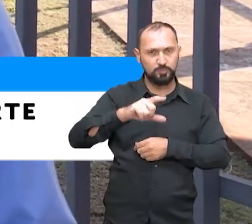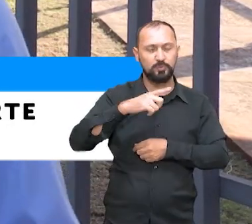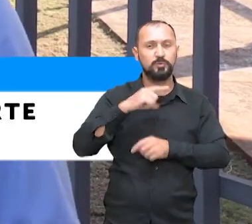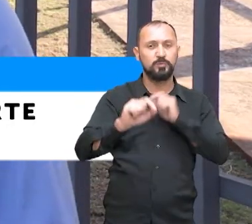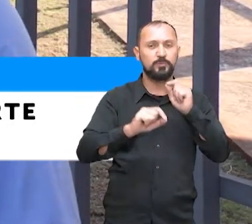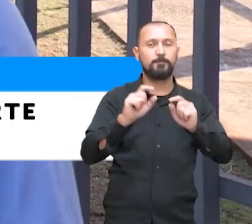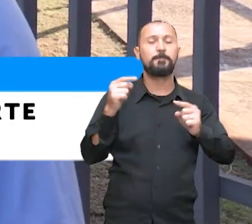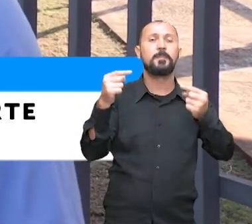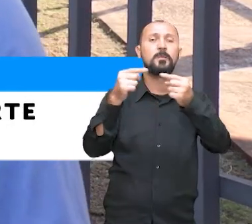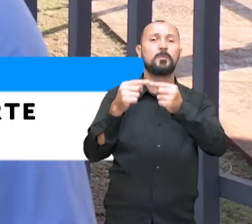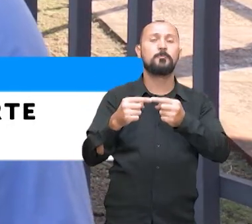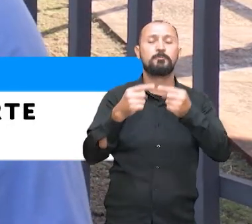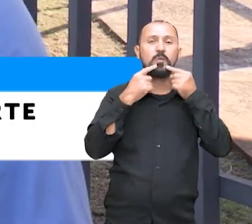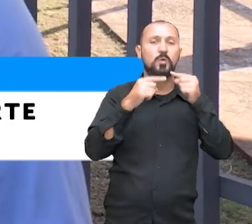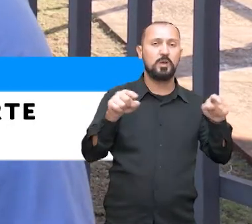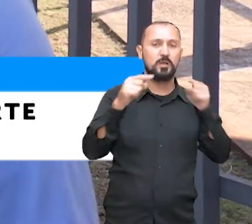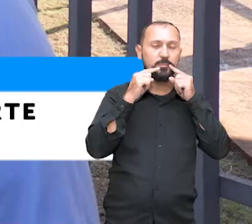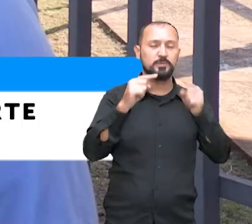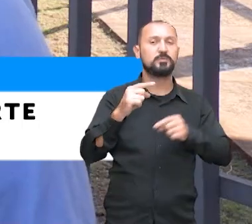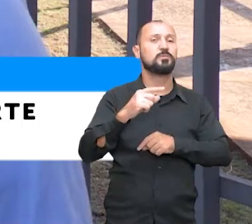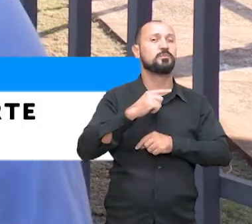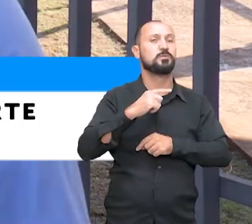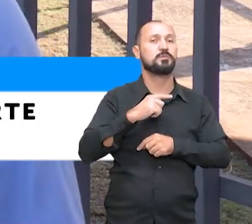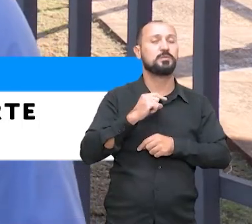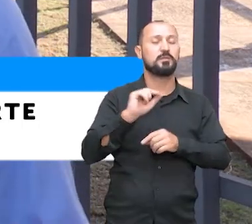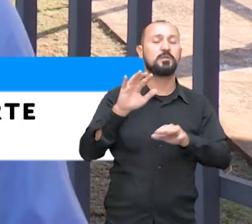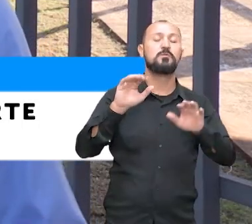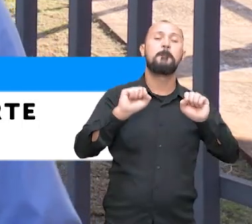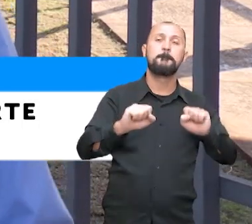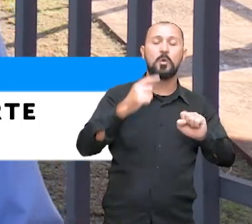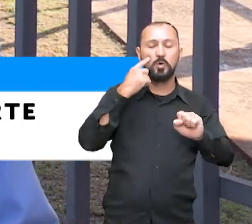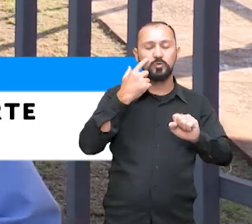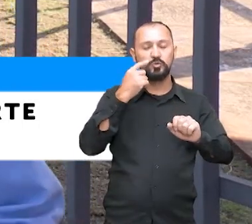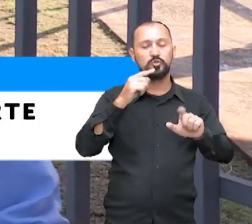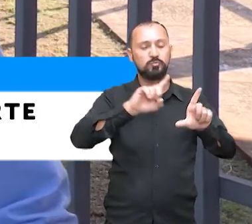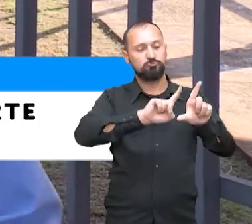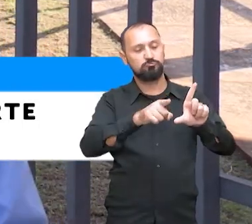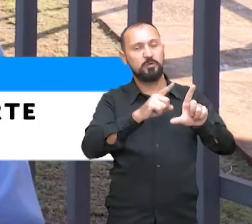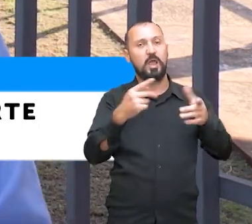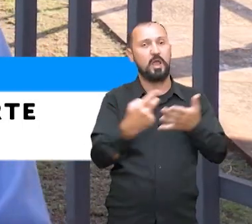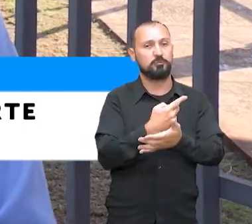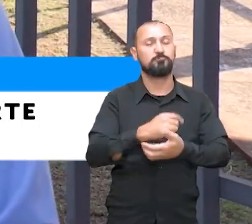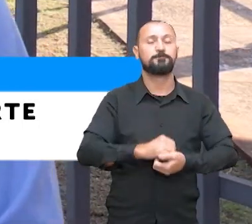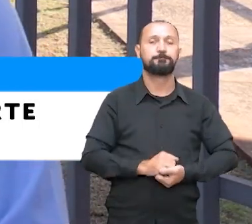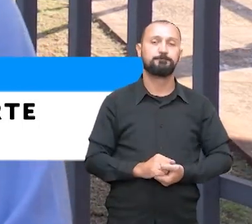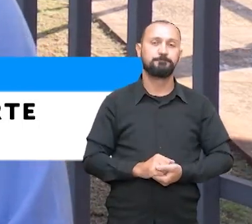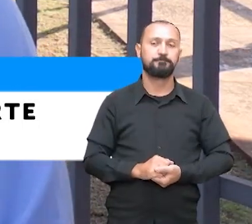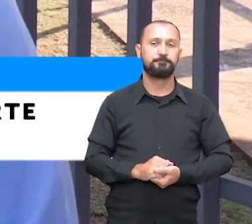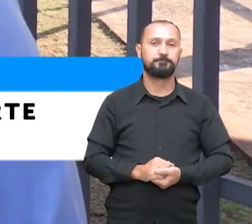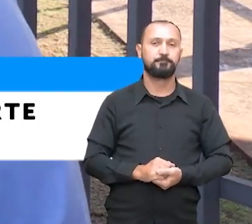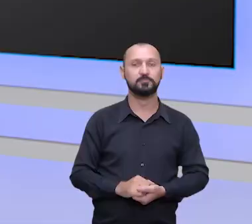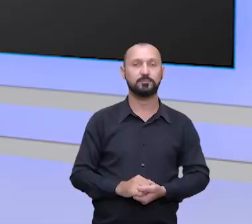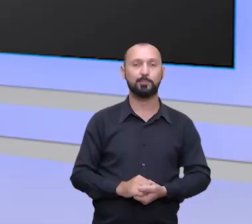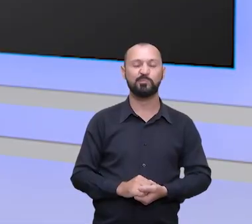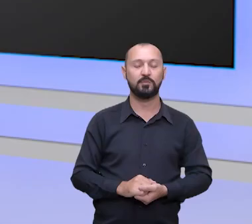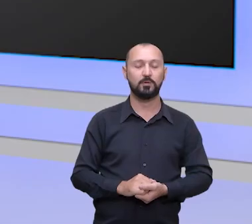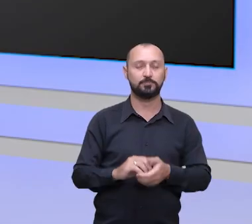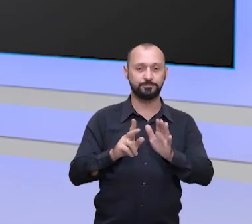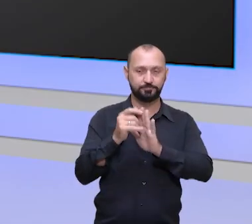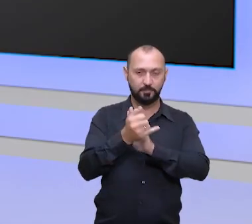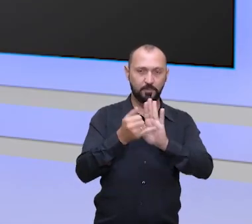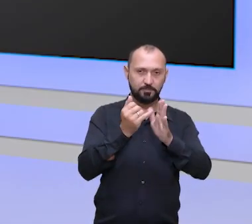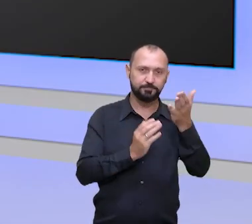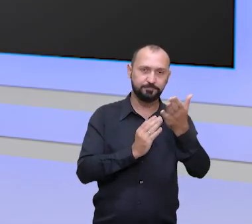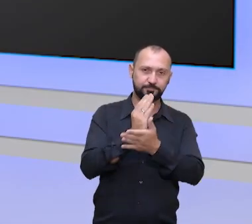resposta para o consumidor de Mato Grosso do Sul com relação às reclamações que tivemos sobre uma possível leitura errada desses relógios.